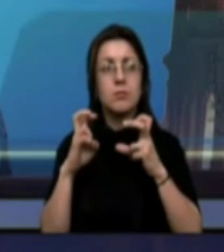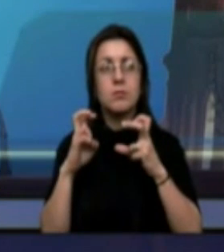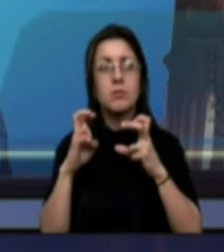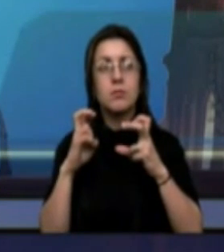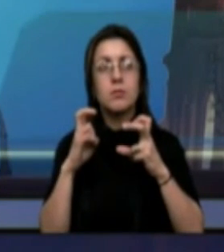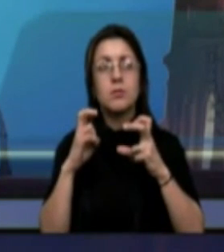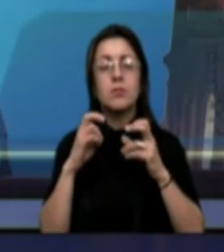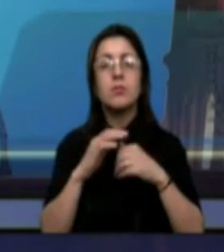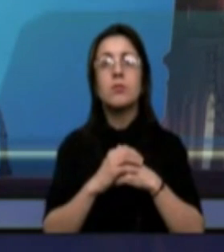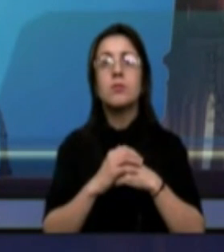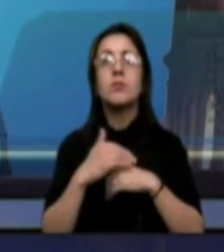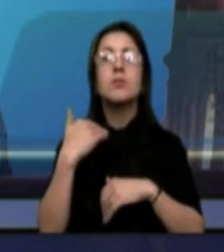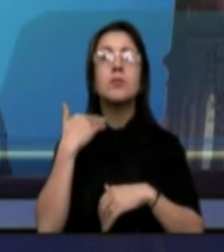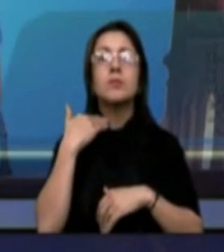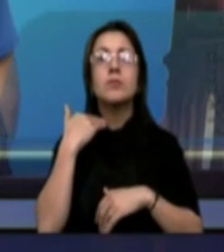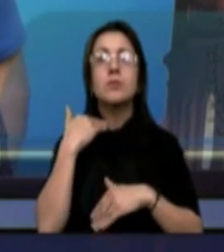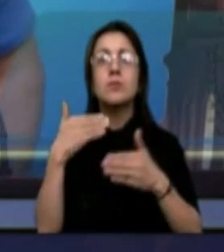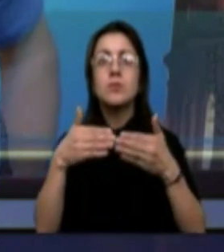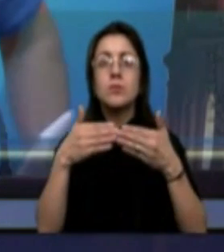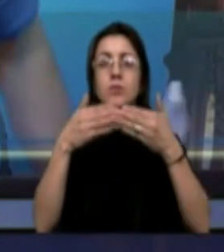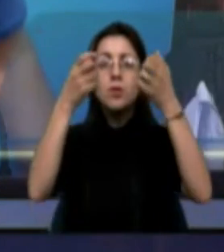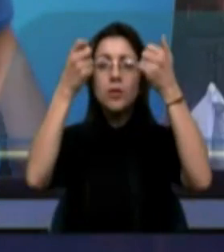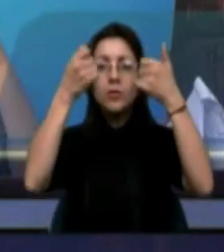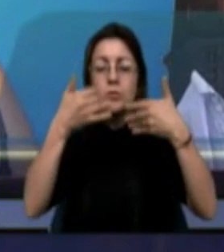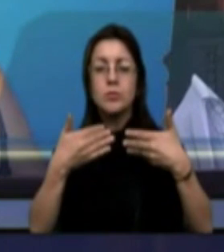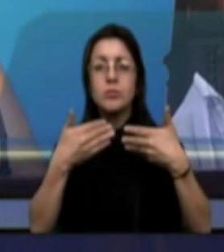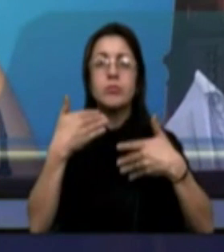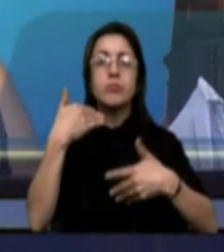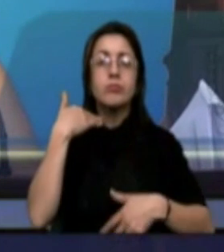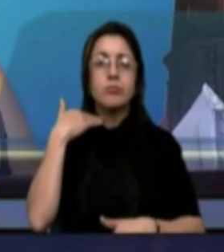uma interpelação judicial, pedido de explicação em juízo, presidente.